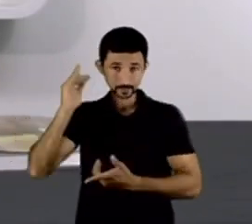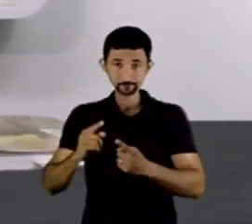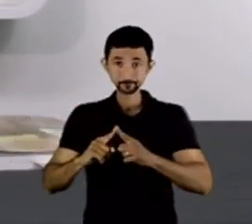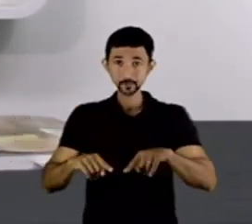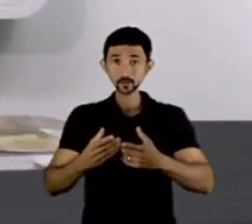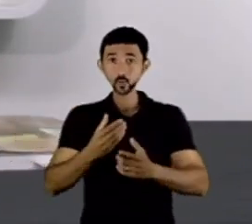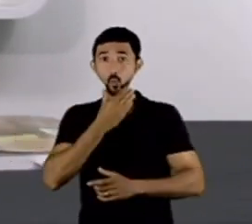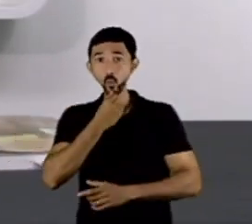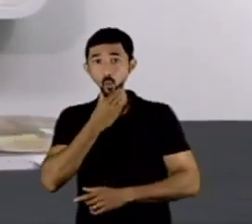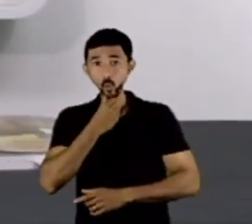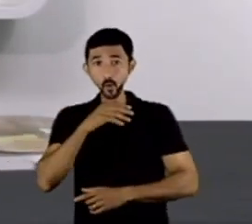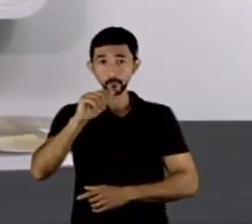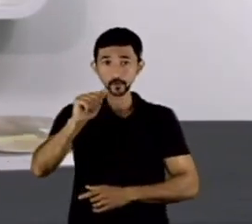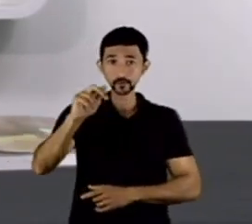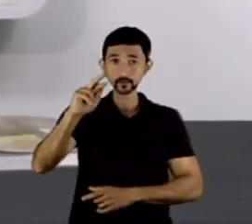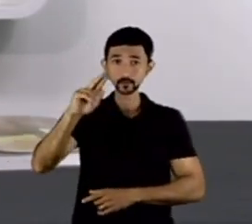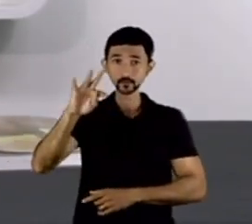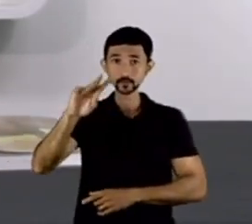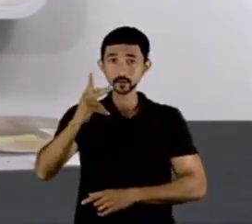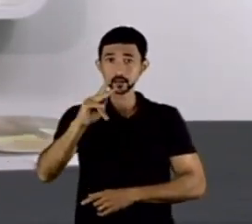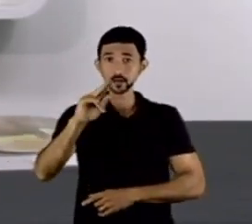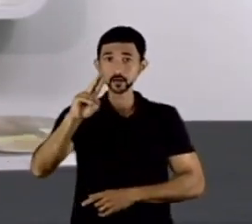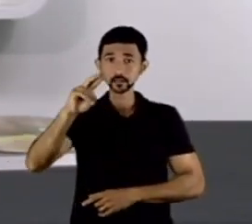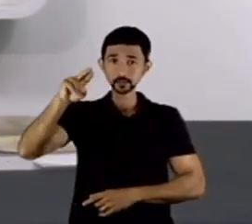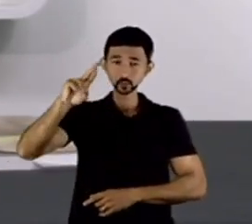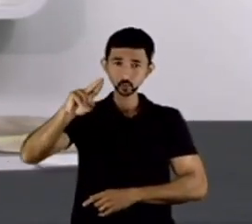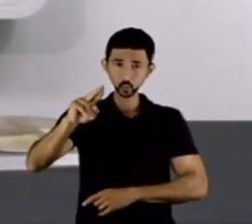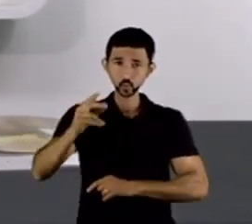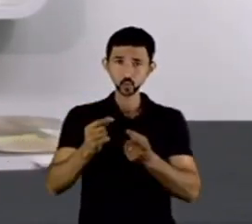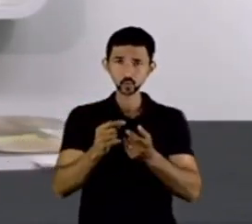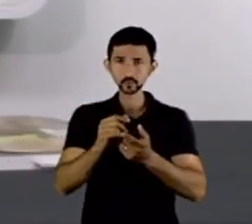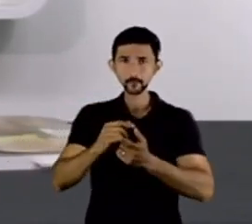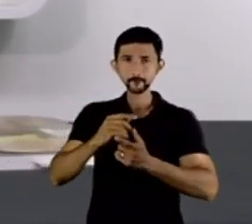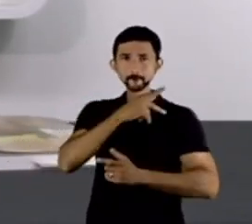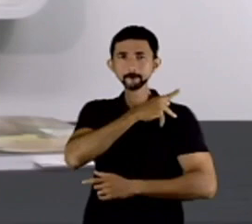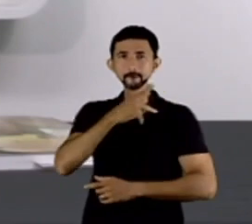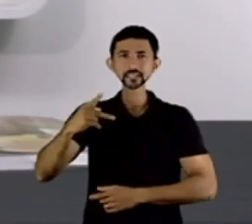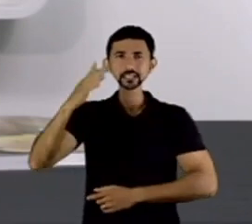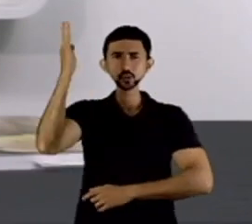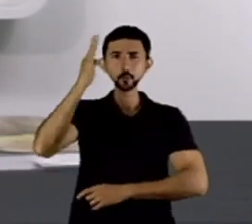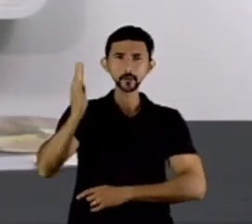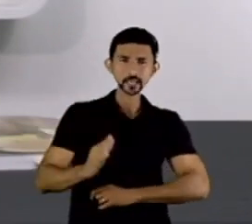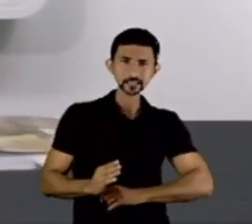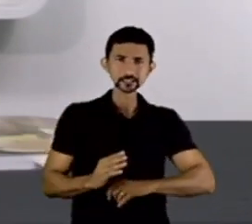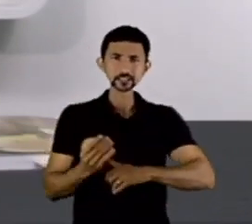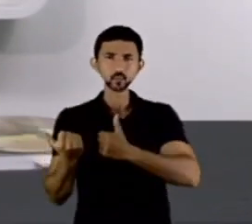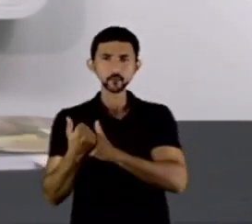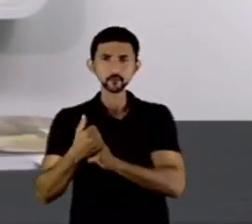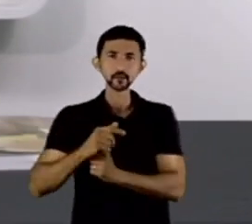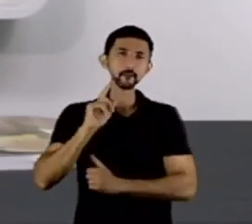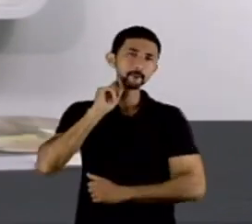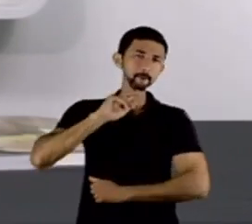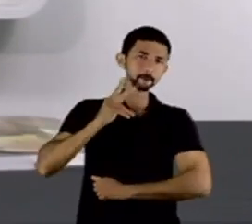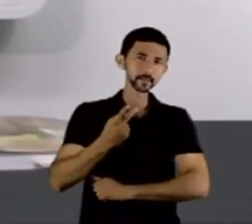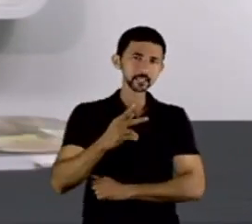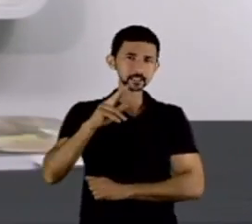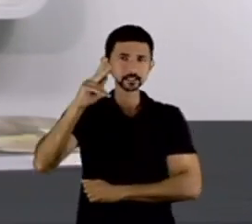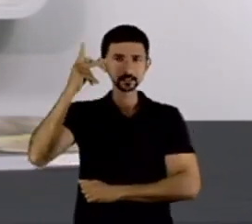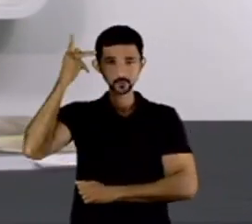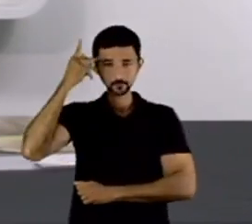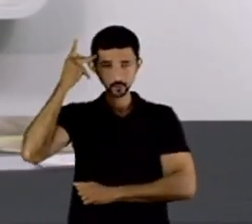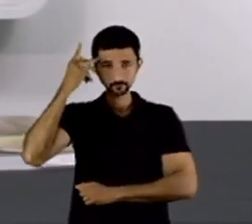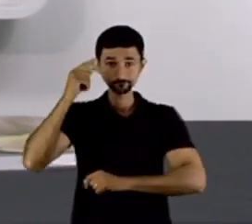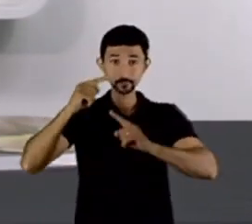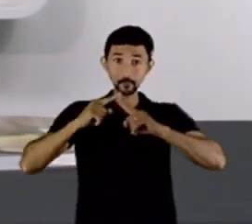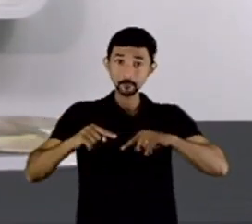Arthur Bernardes, ele foi um presidente do Brasil, tá? E representava Minas e São Paulo. Só